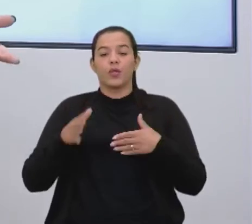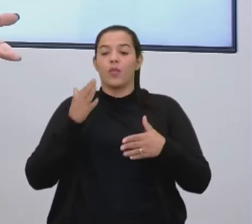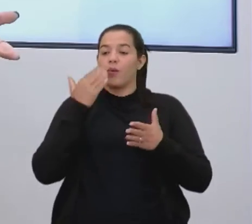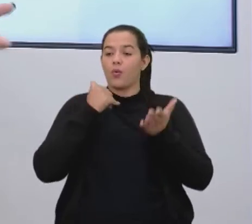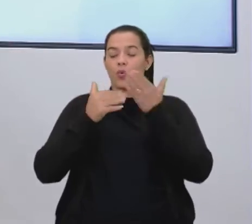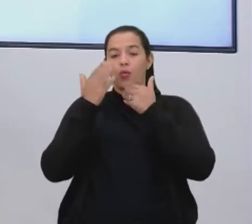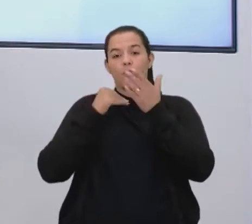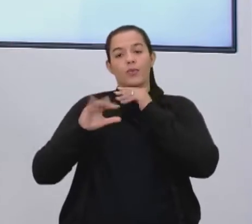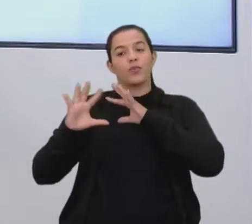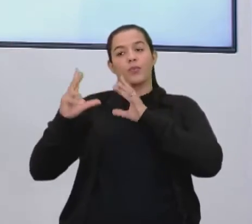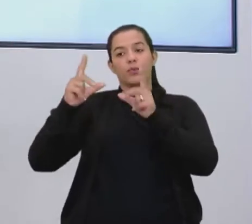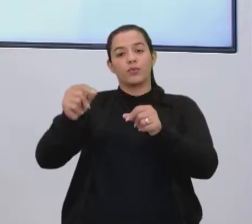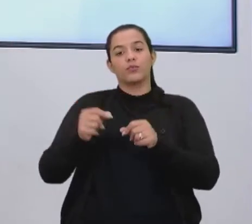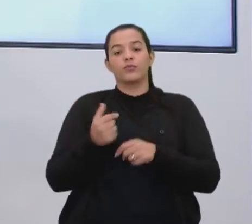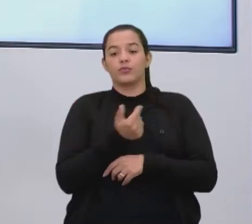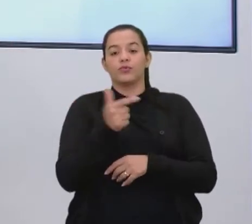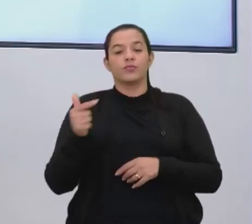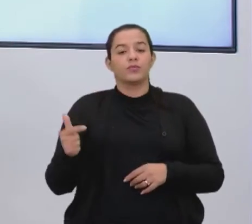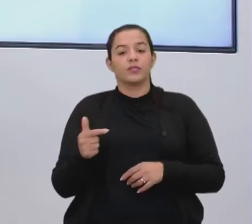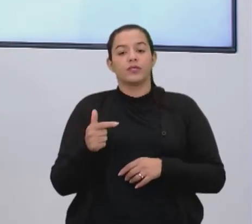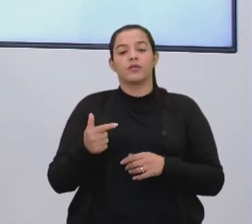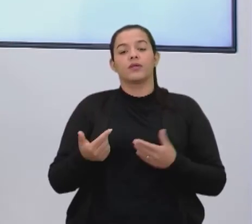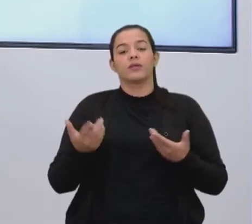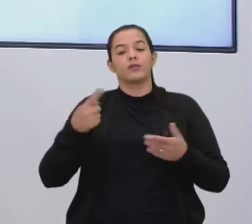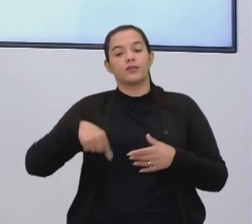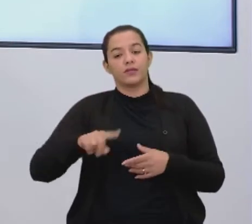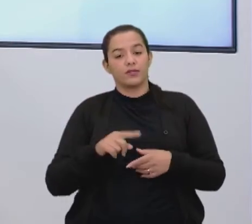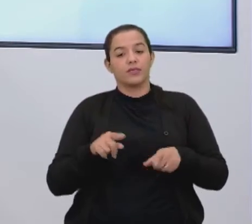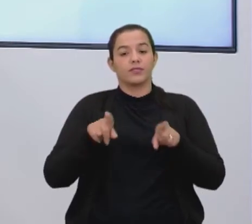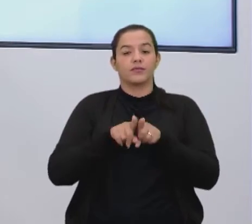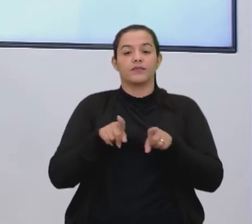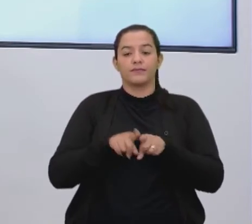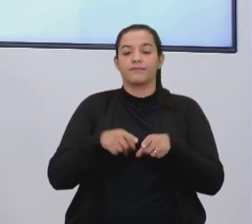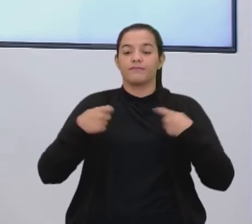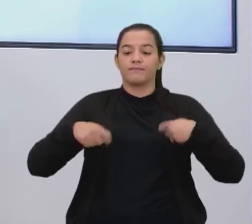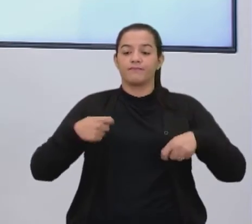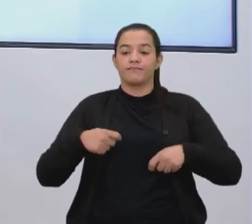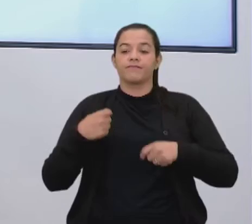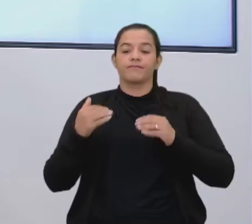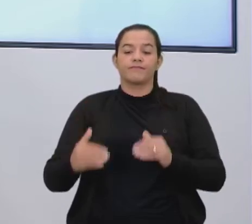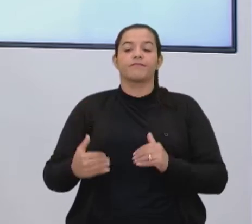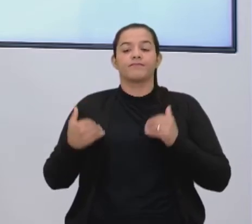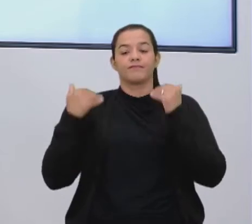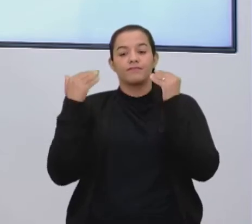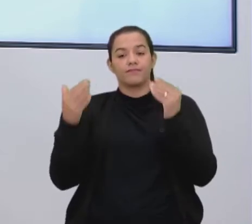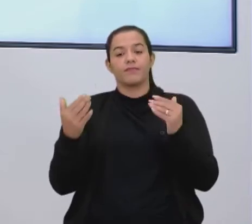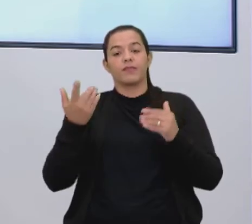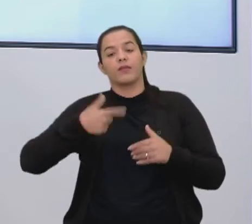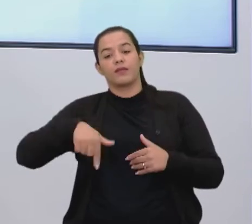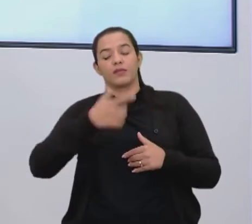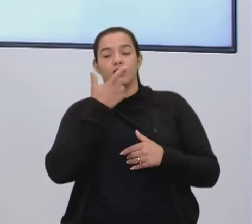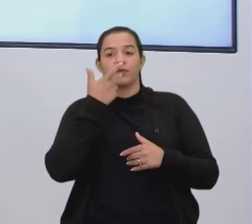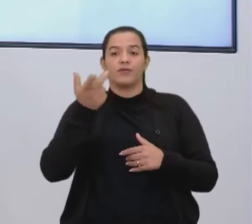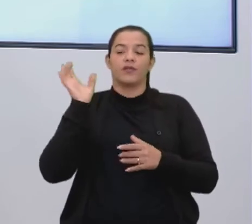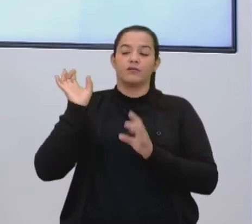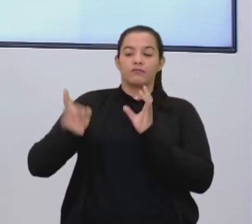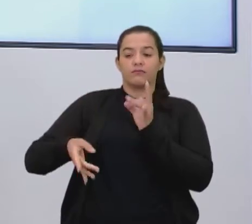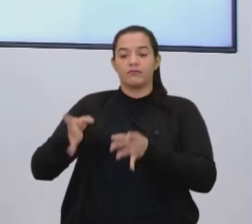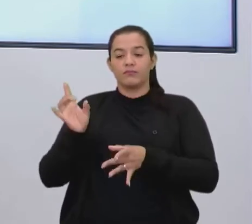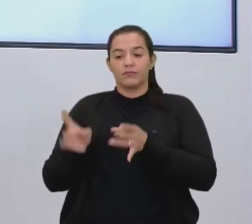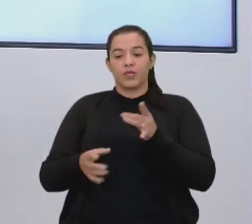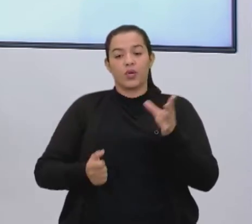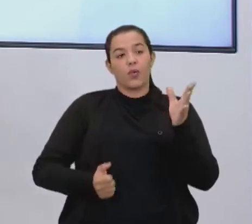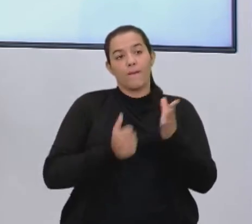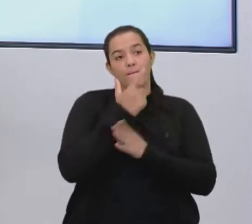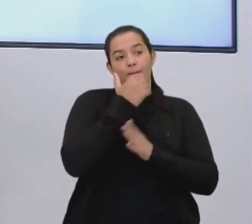para todo mundo. Mas muito pelo contrário, a gente produz mais do que o necessário. Mas quando a gente fala sobre o desperdício, que é a questão da gente